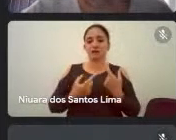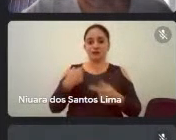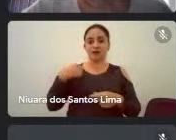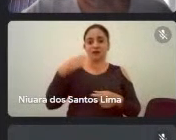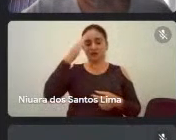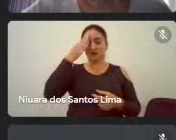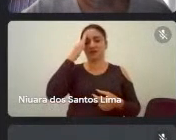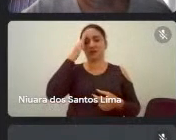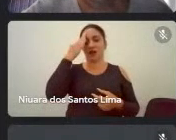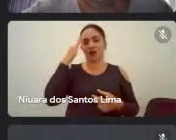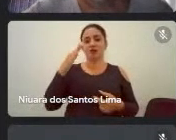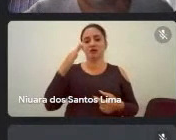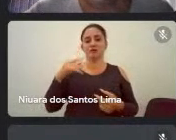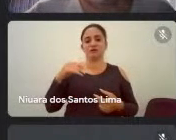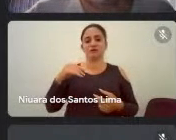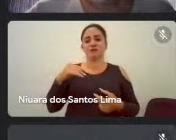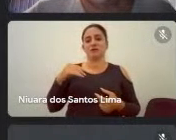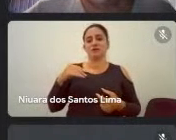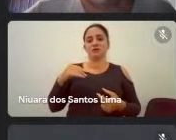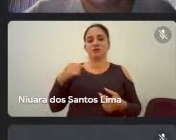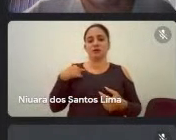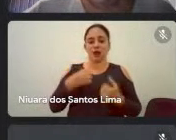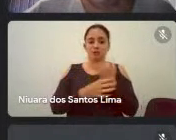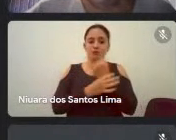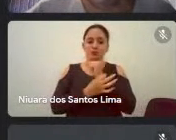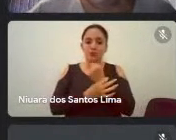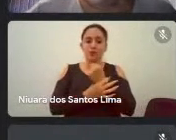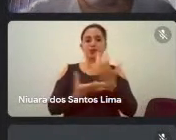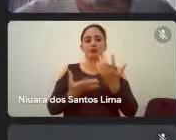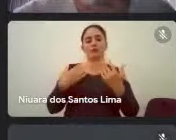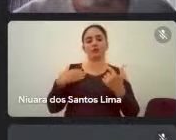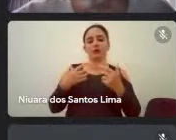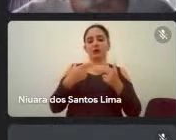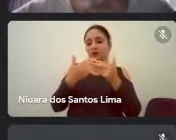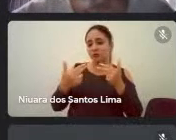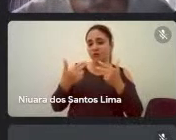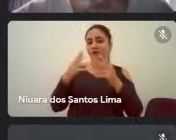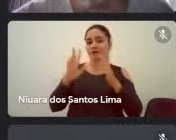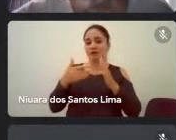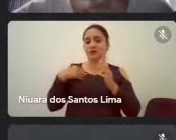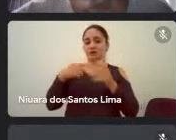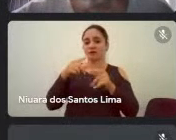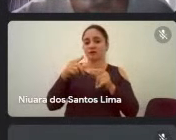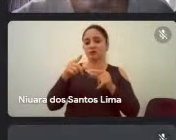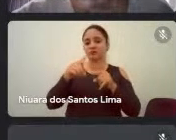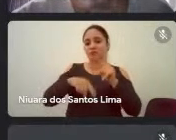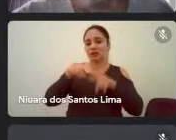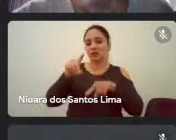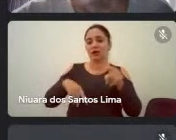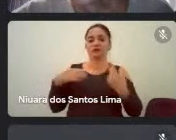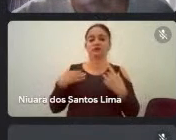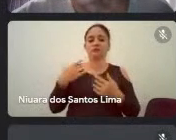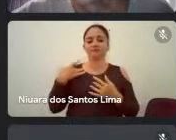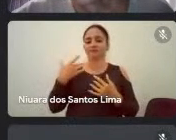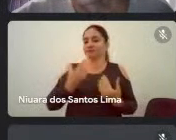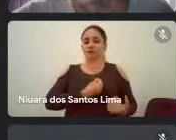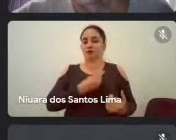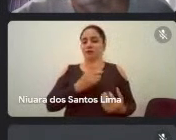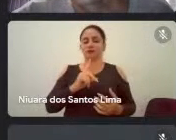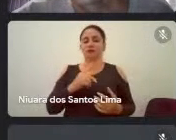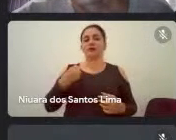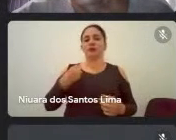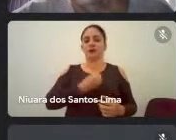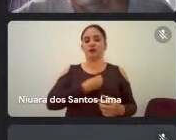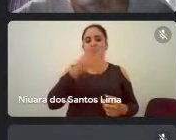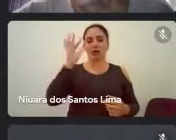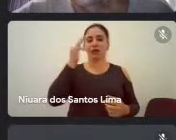pouco, nós nos achamos um pouco seguros nessas ferramentas, e não, nós não estamos. Eu lembro que eu estava